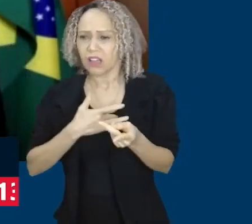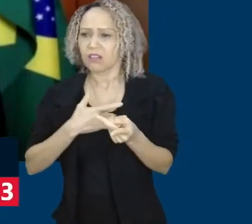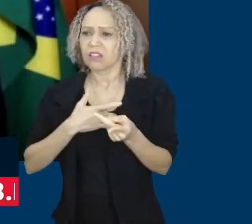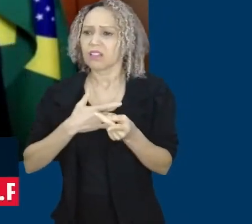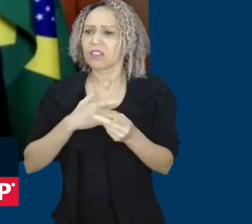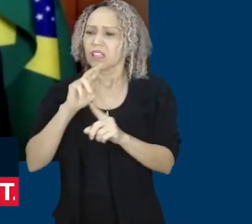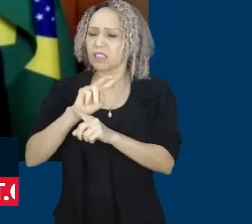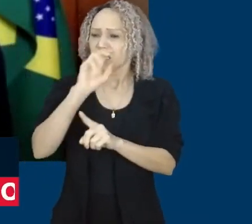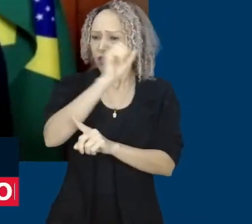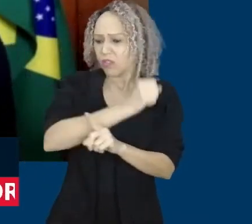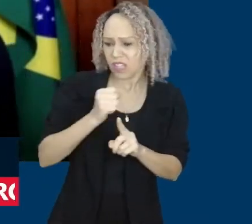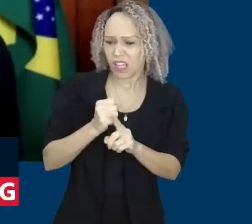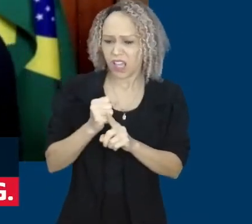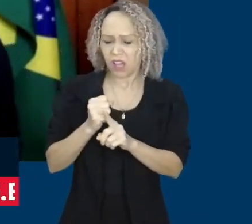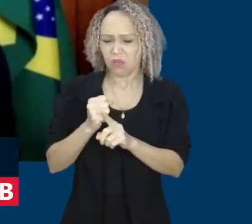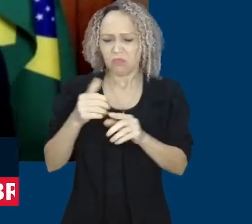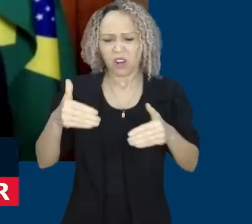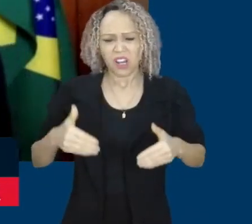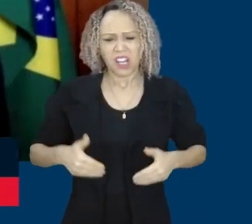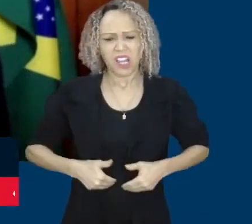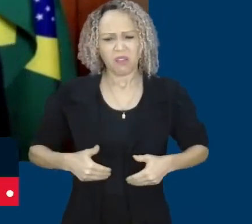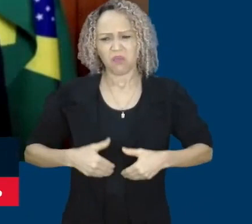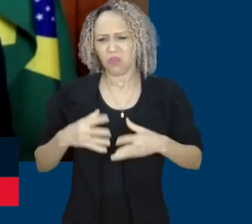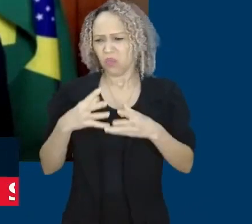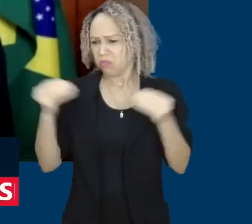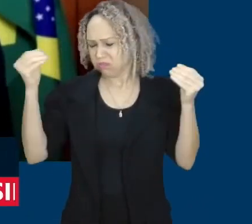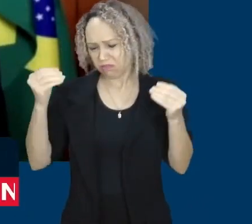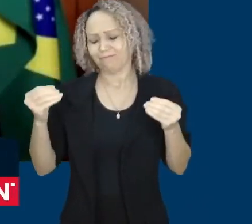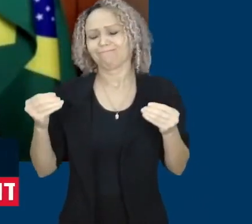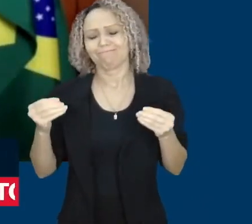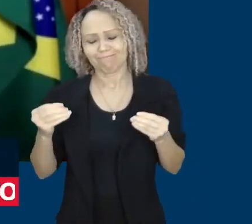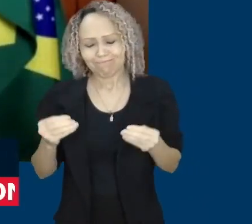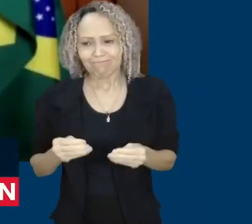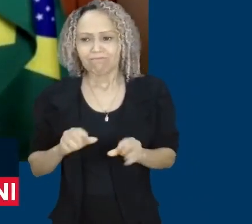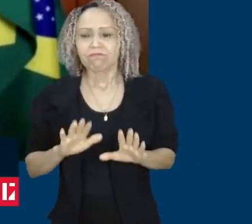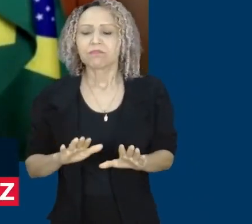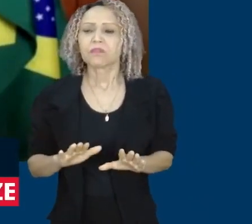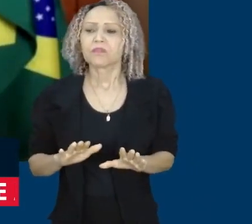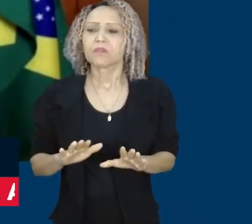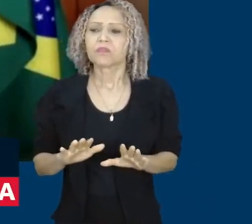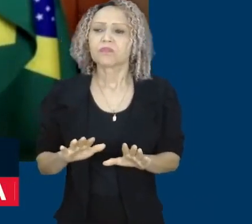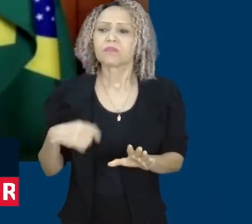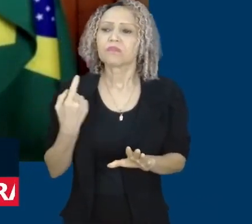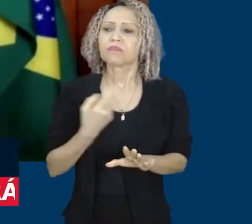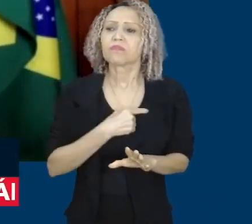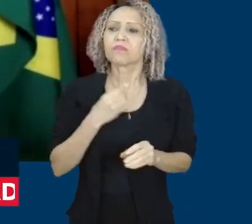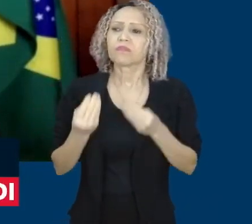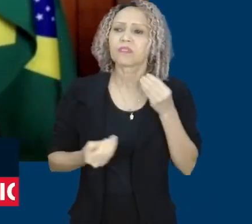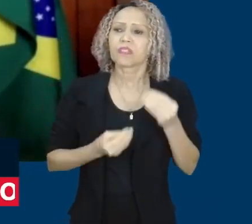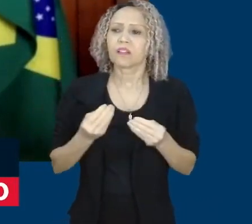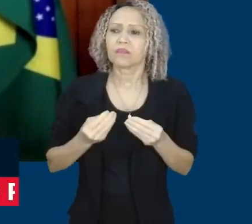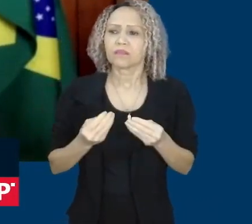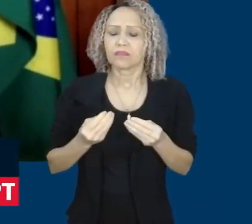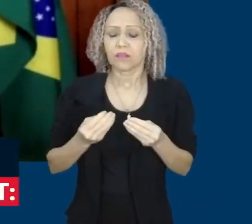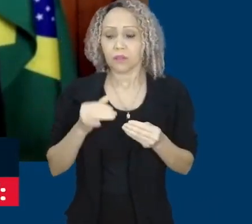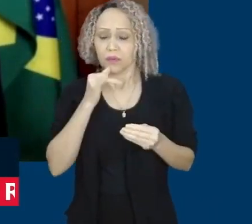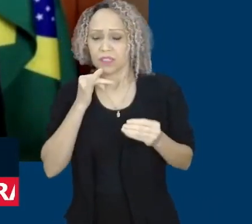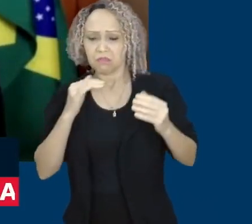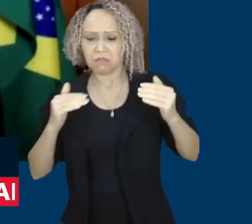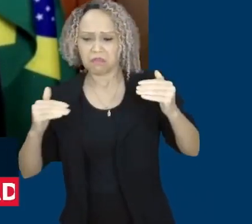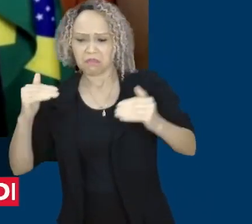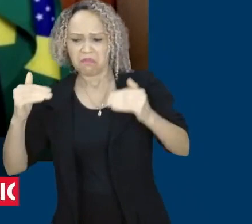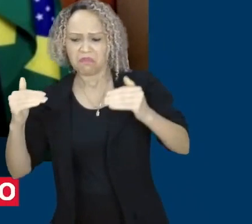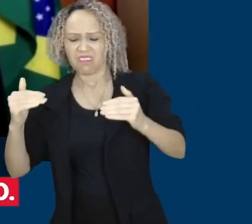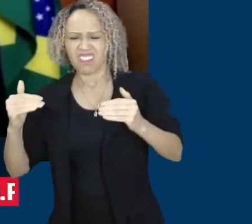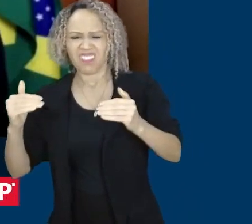mínimo. Hoje, por exemplo, no programa que eu acho que é complementar o enfrentamento à desigualdade, à miséria, Minha Casa, Minha